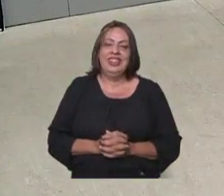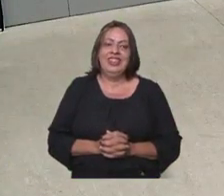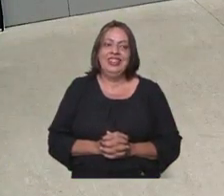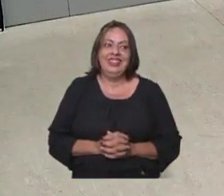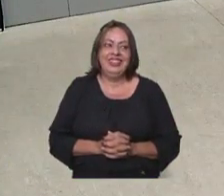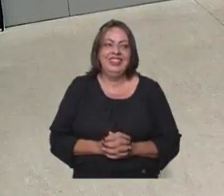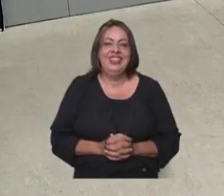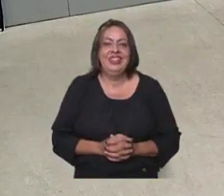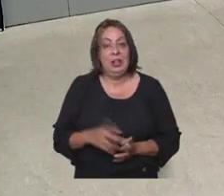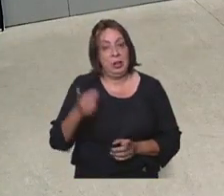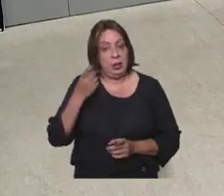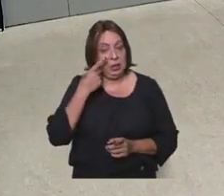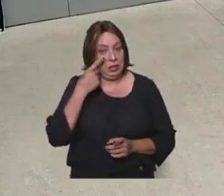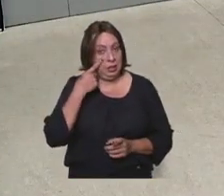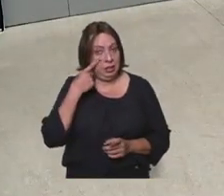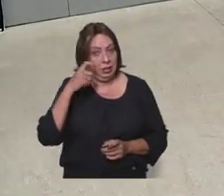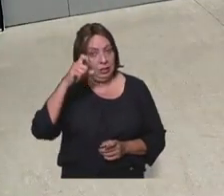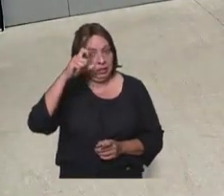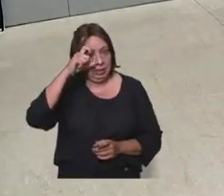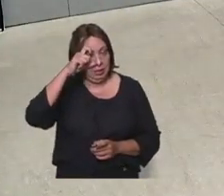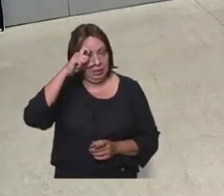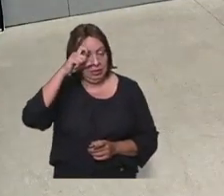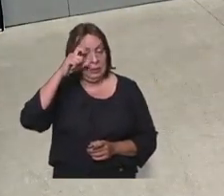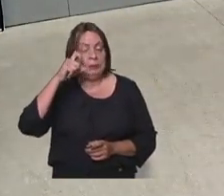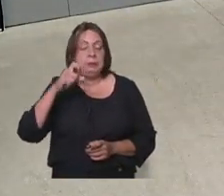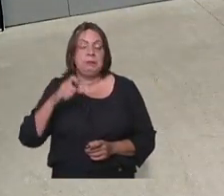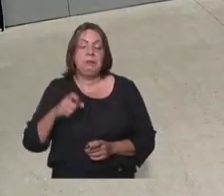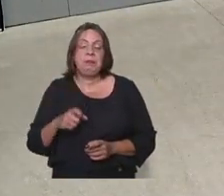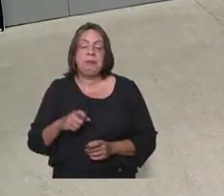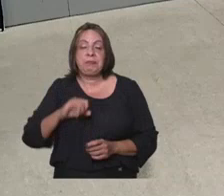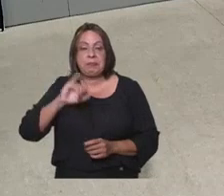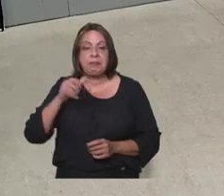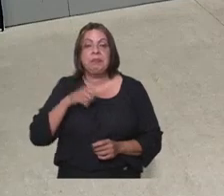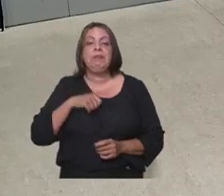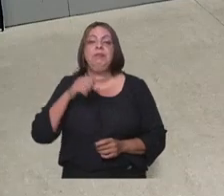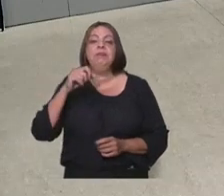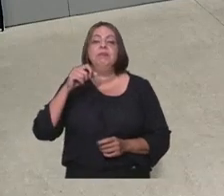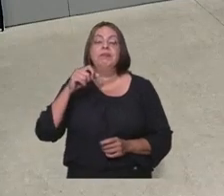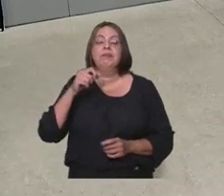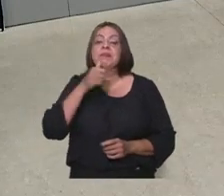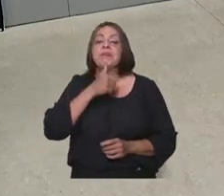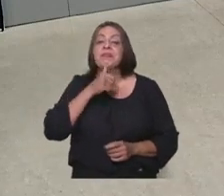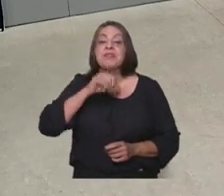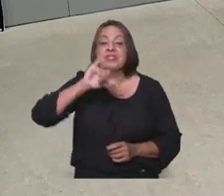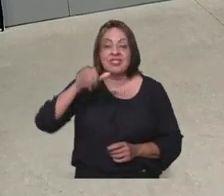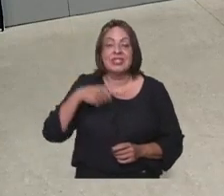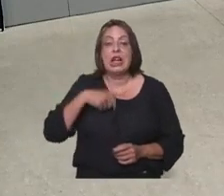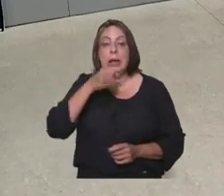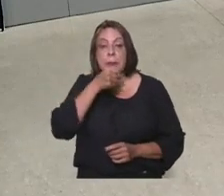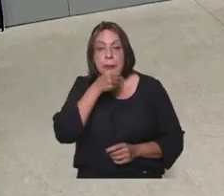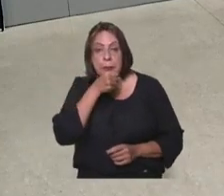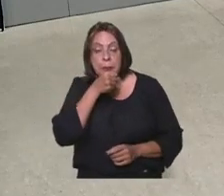Olha aí, gente. Bruna Larissa, um abraço especial. Yara da Paz, também.